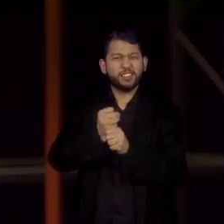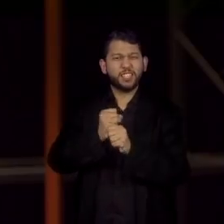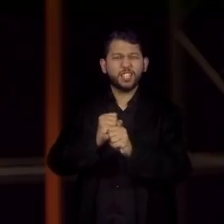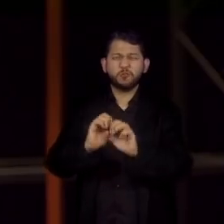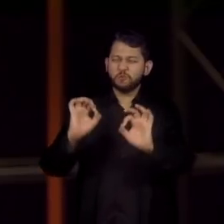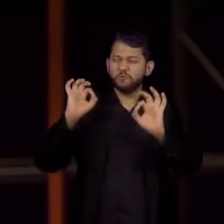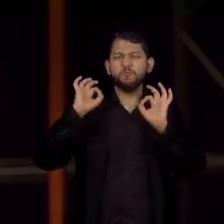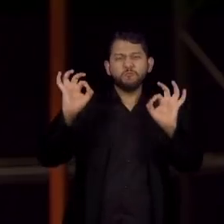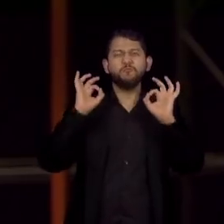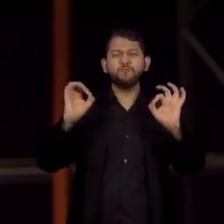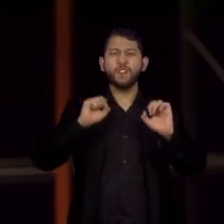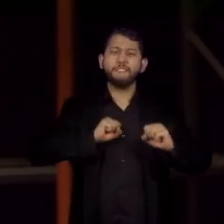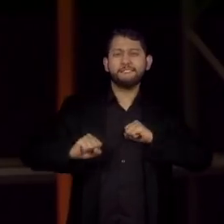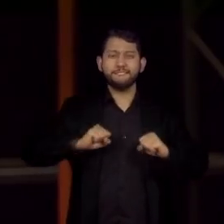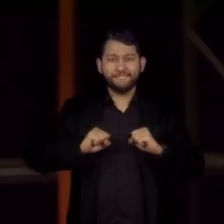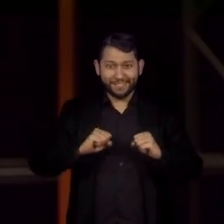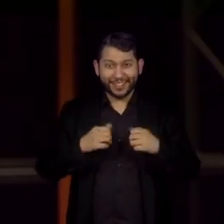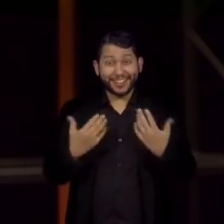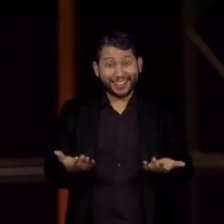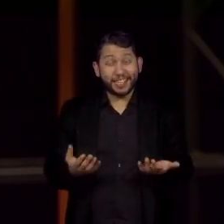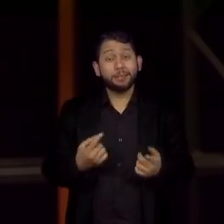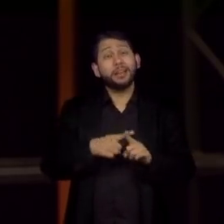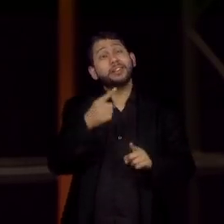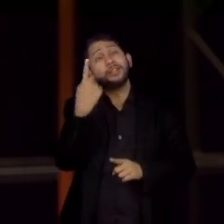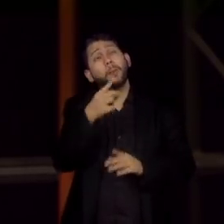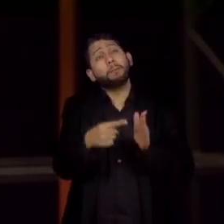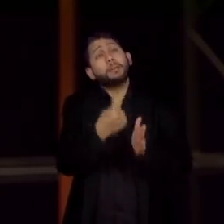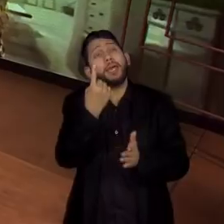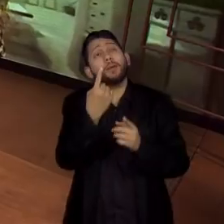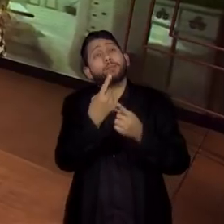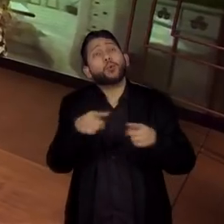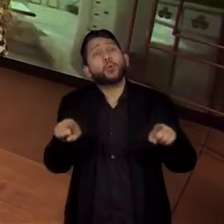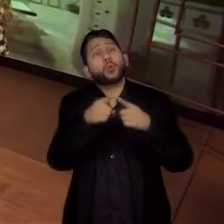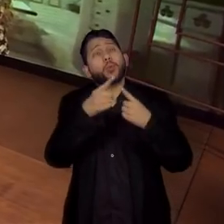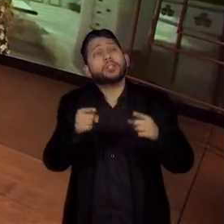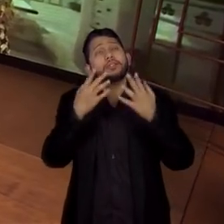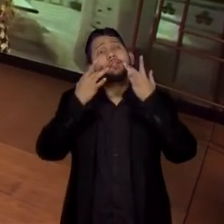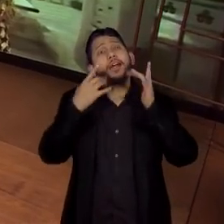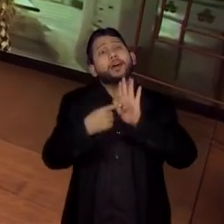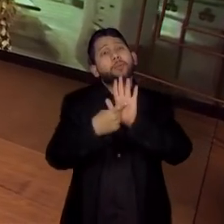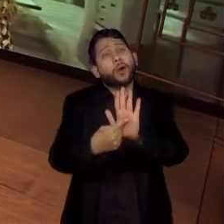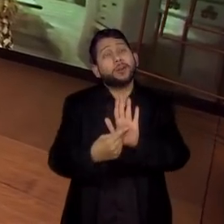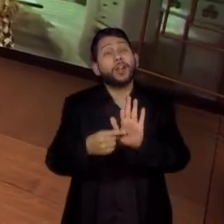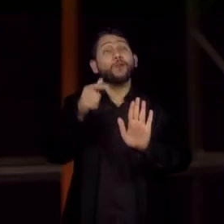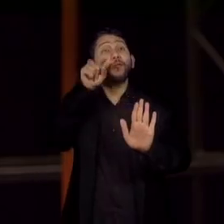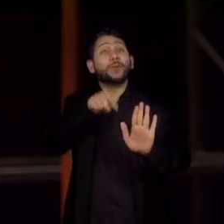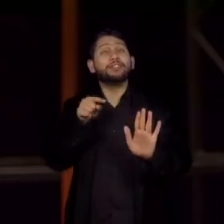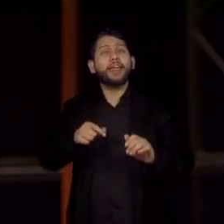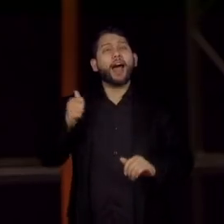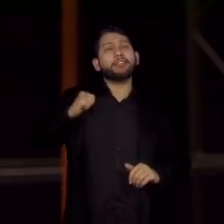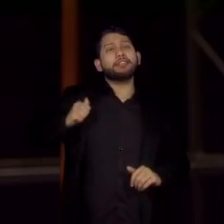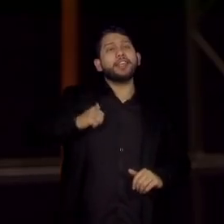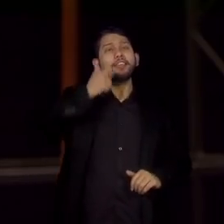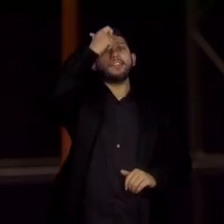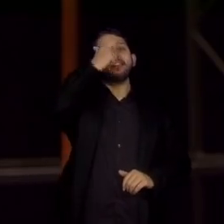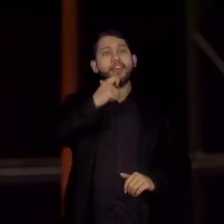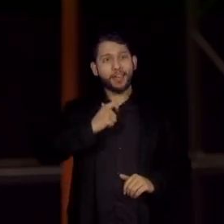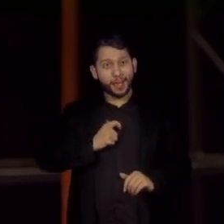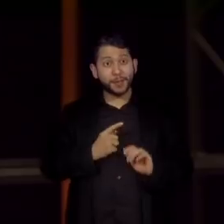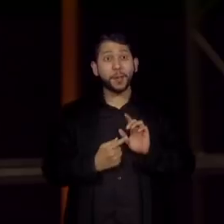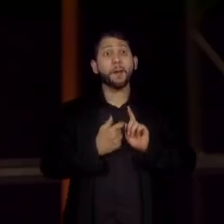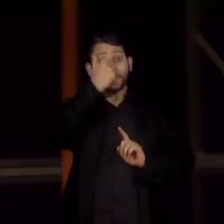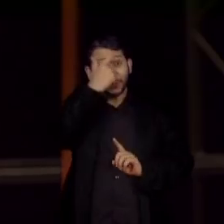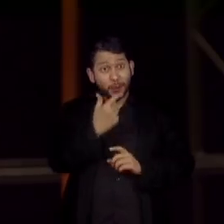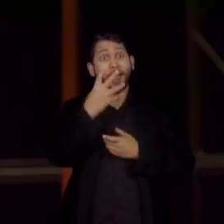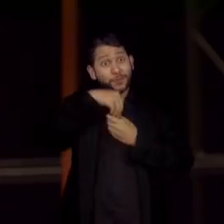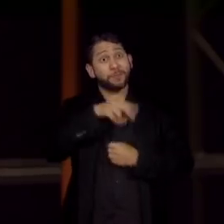época, mas foi seu primeiro musical e você fazia o papel de si mesma. Como é que foi reviver tudo isso, só que